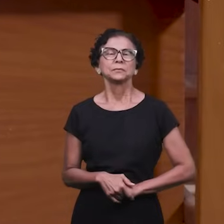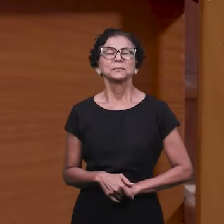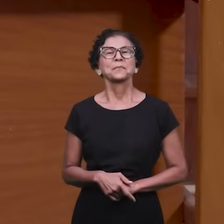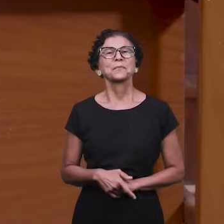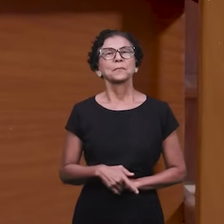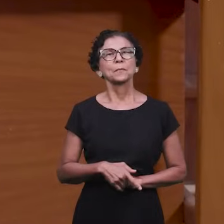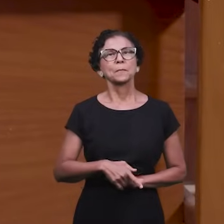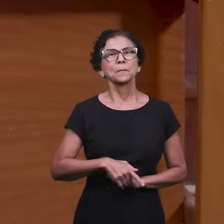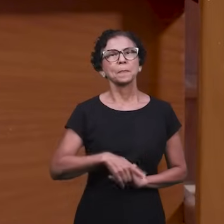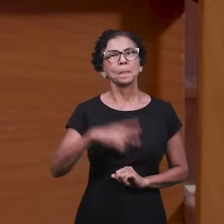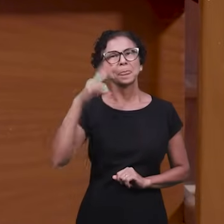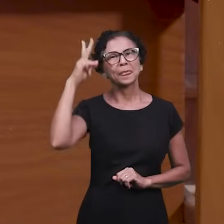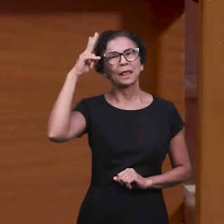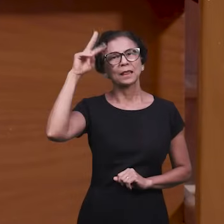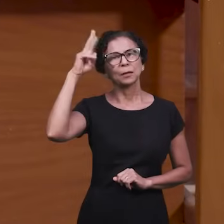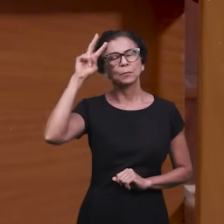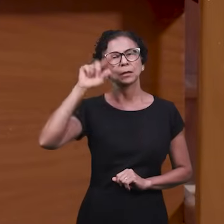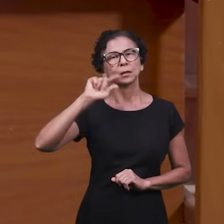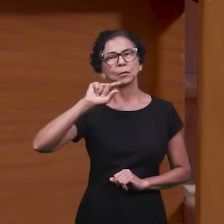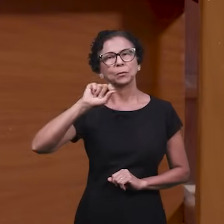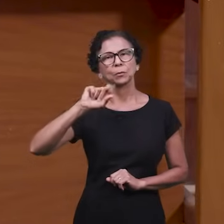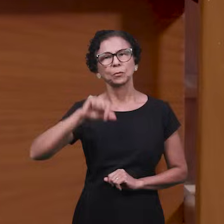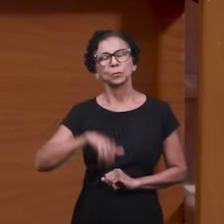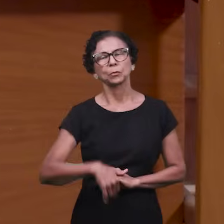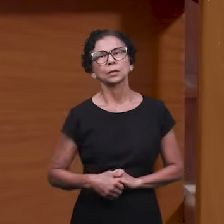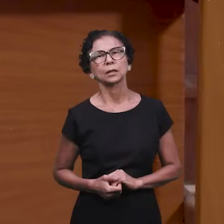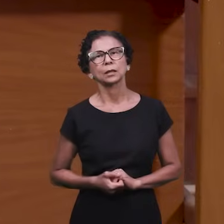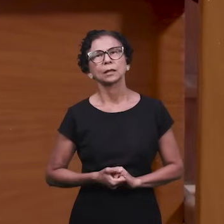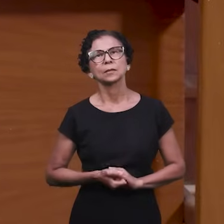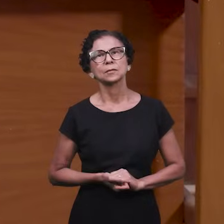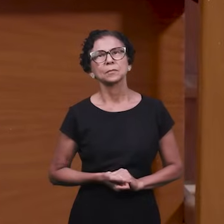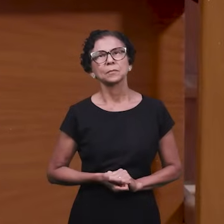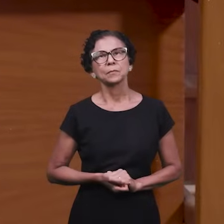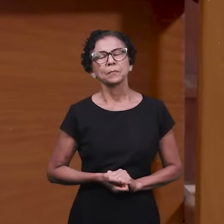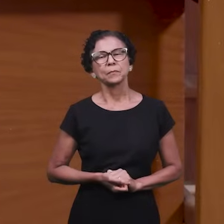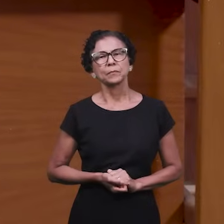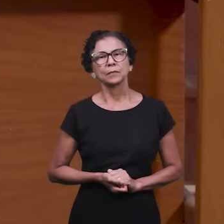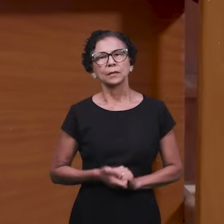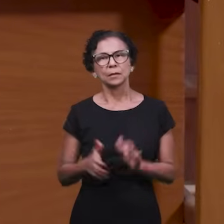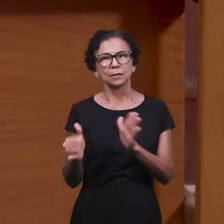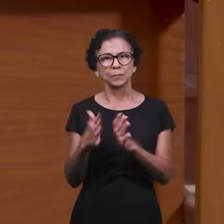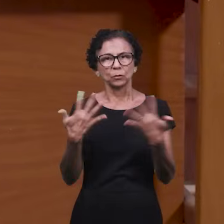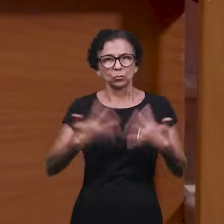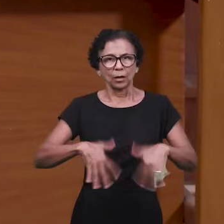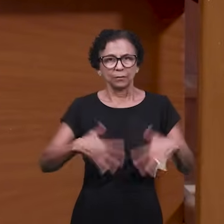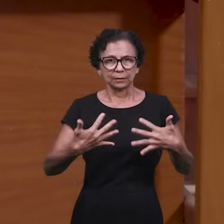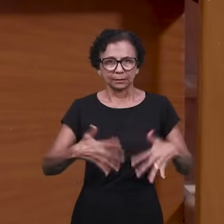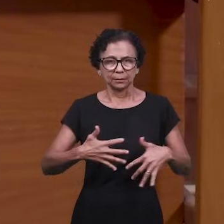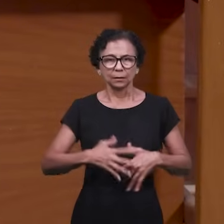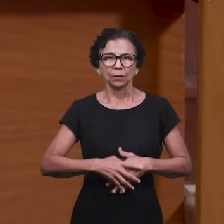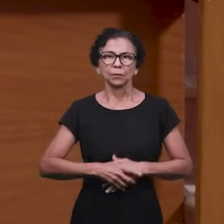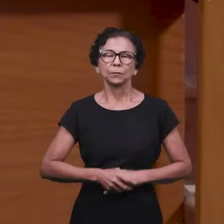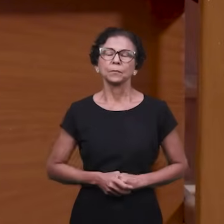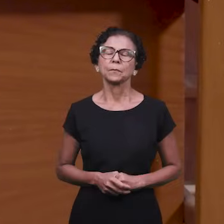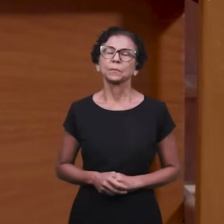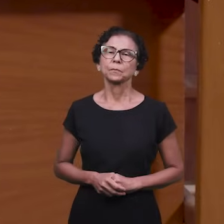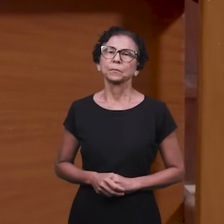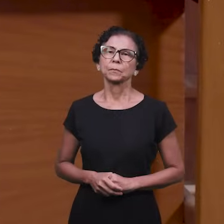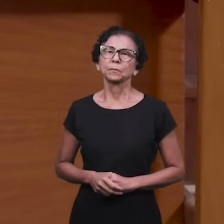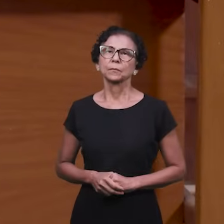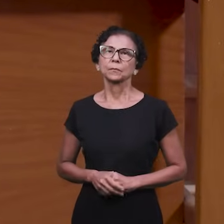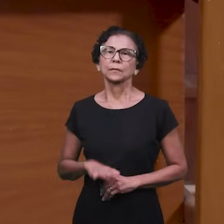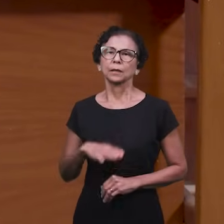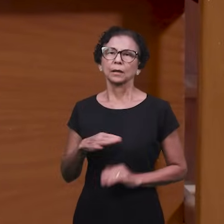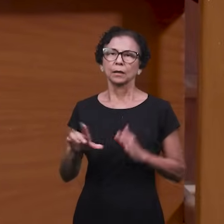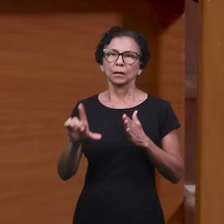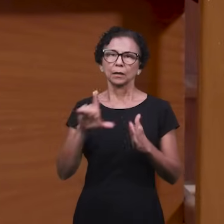abominação de desolação, que é esse ídolo colocado no templo. No tempo foi no tempo antes